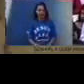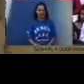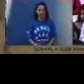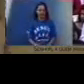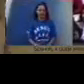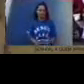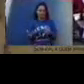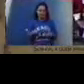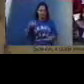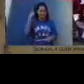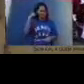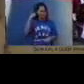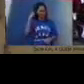cabeça.